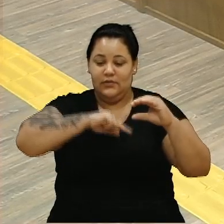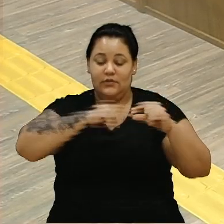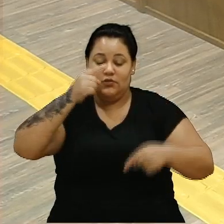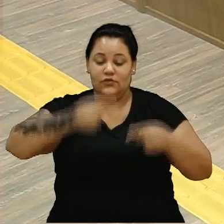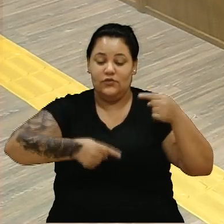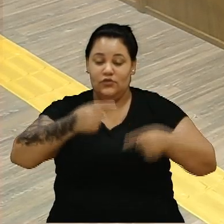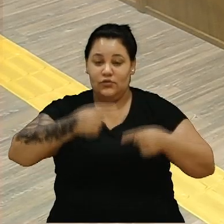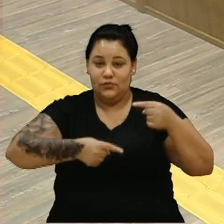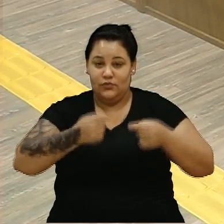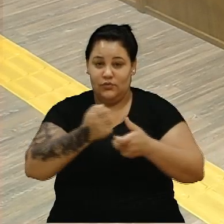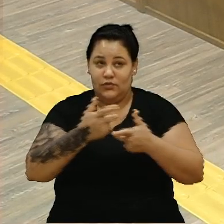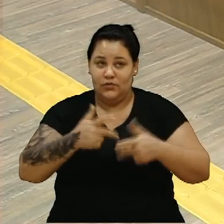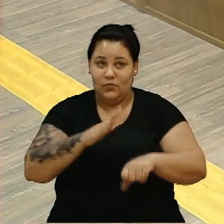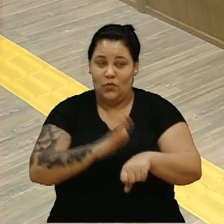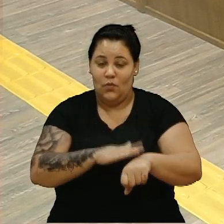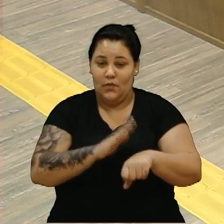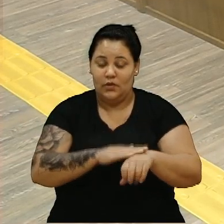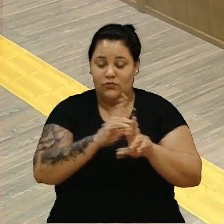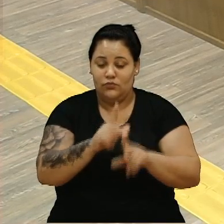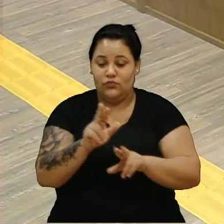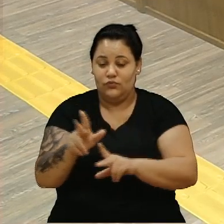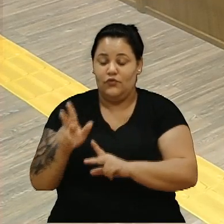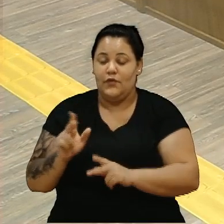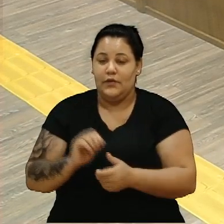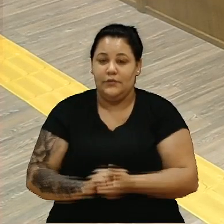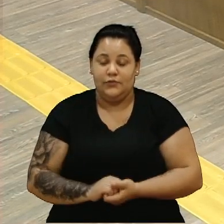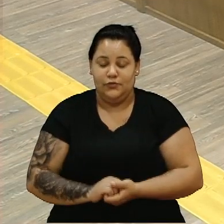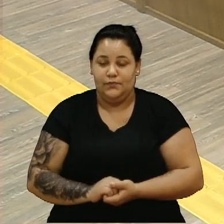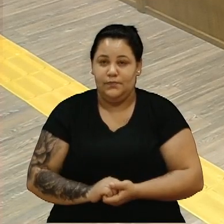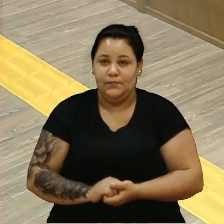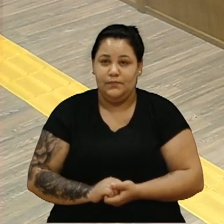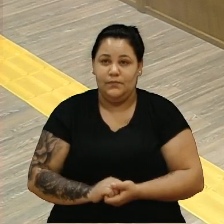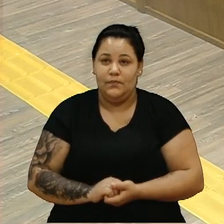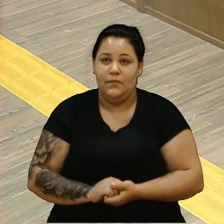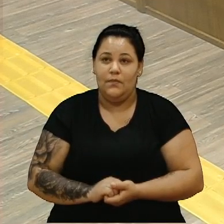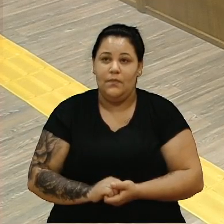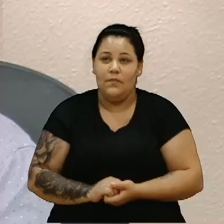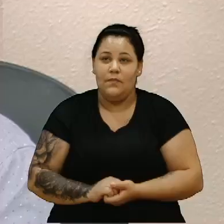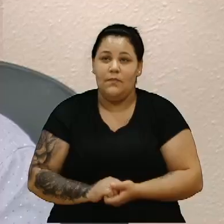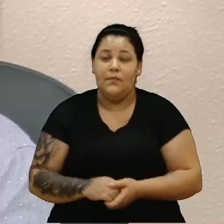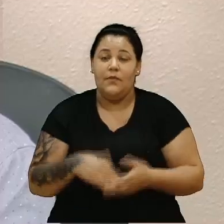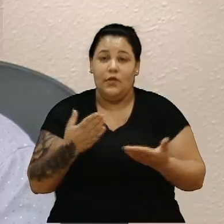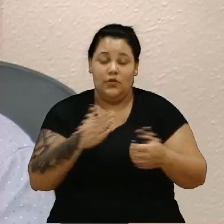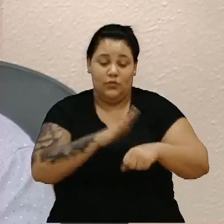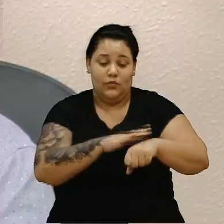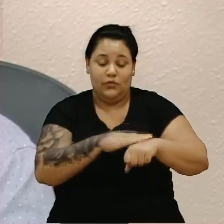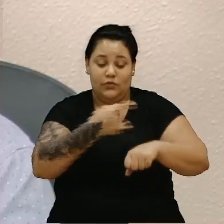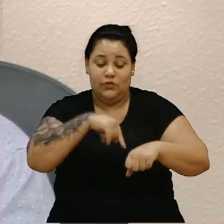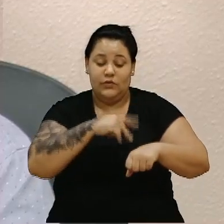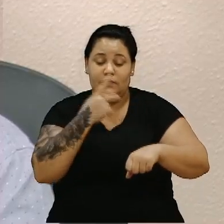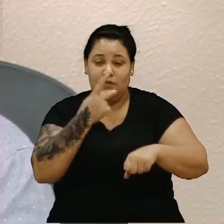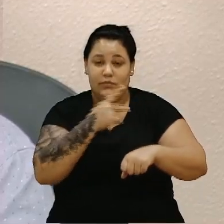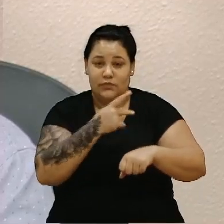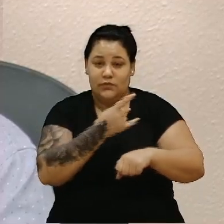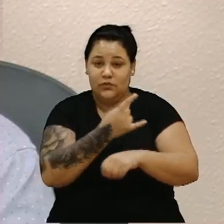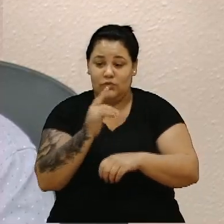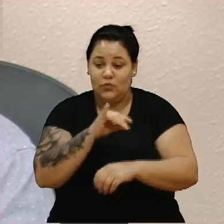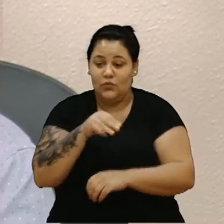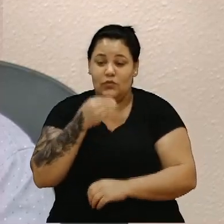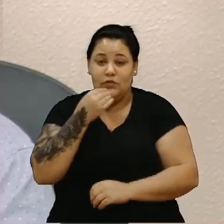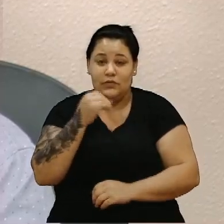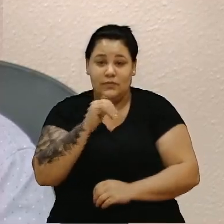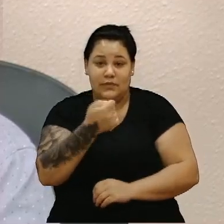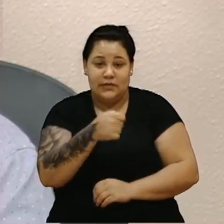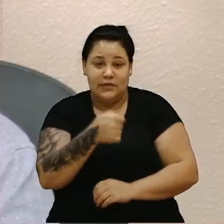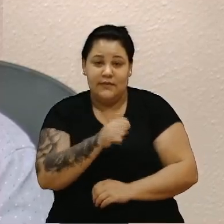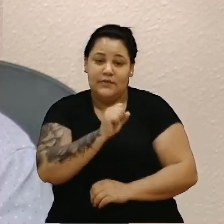temas em momentos diversos do tema que é pretendido, né? E quando a gente foi debater na última oportunidade se havia necessidade